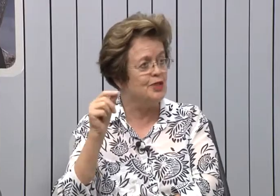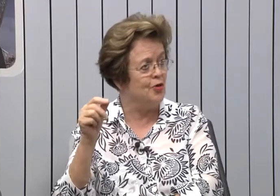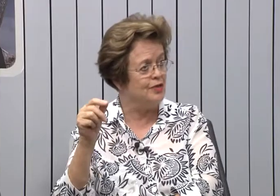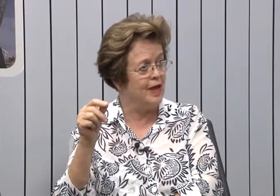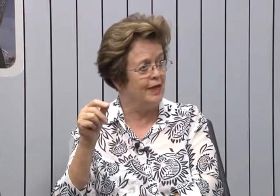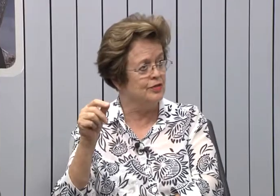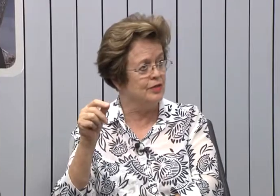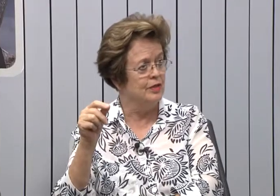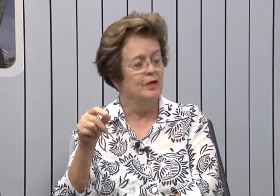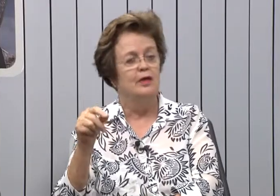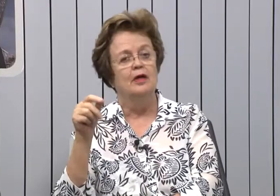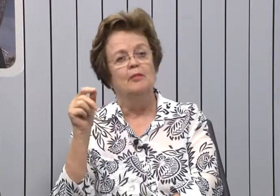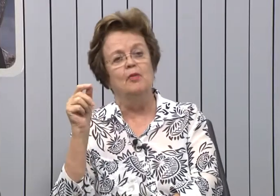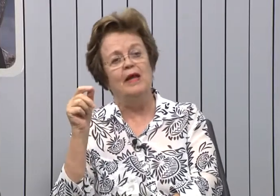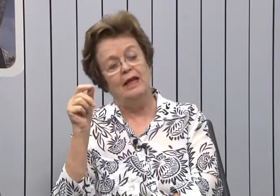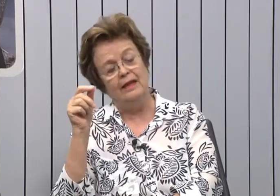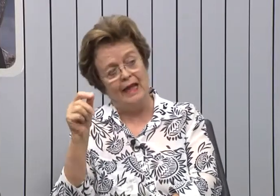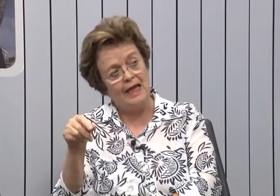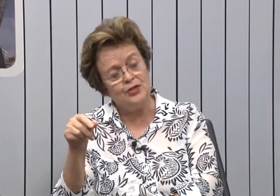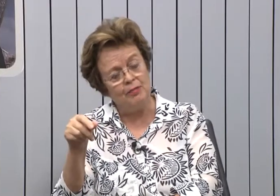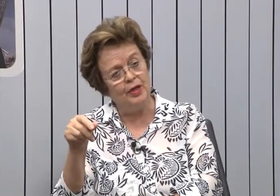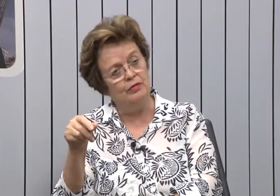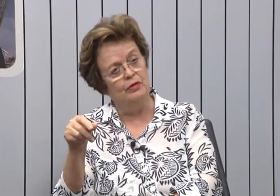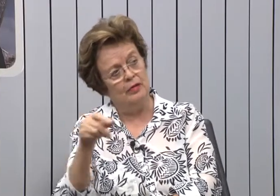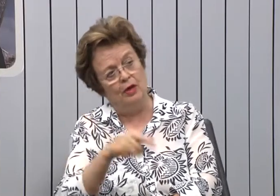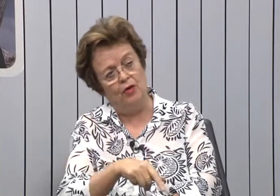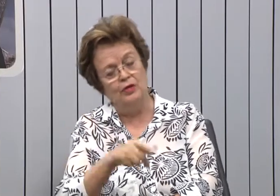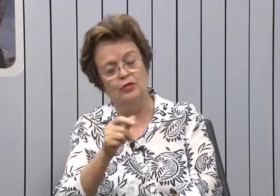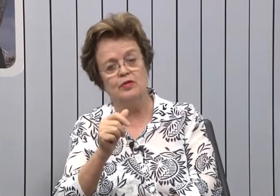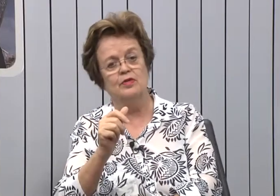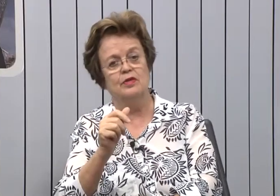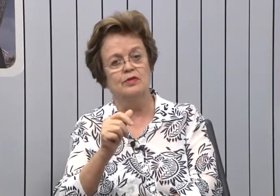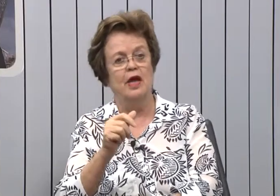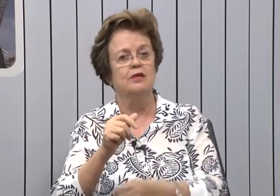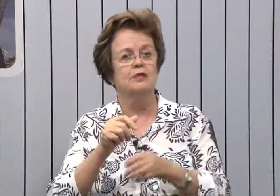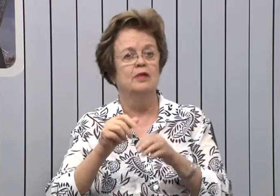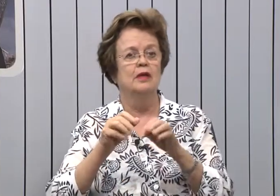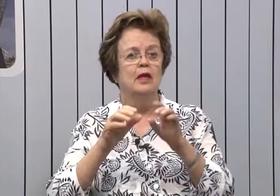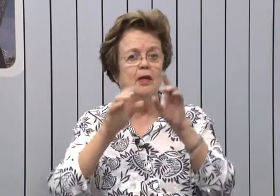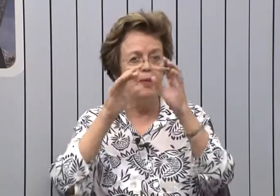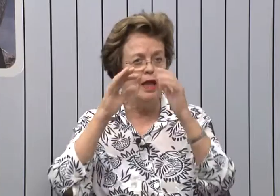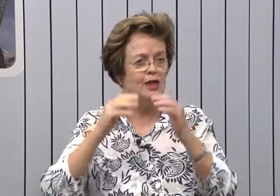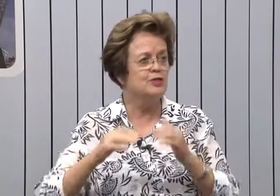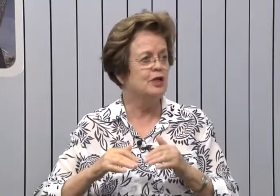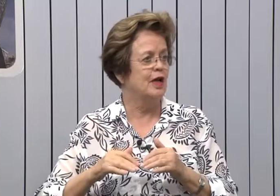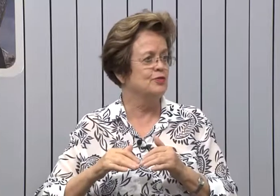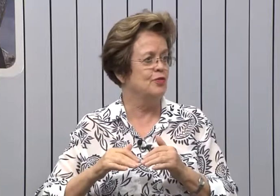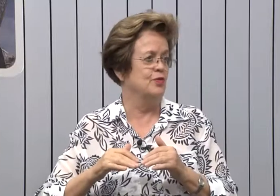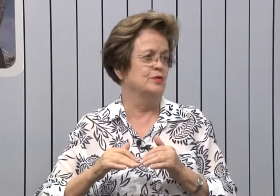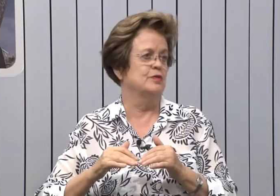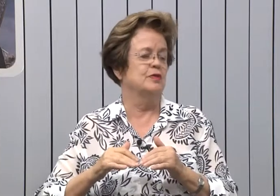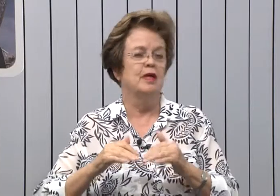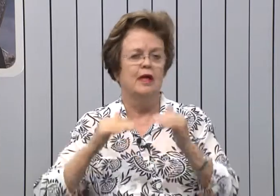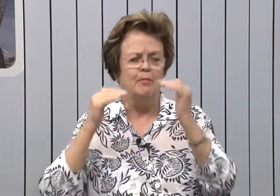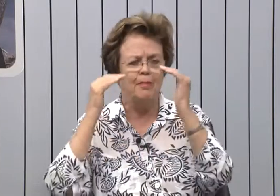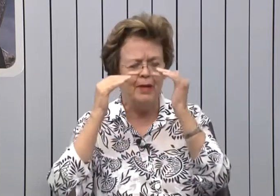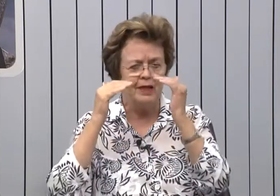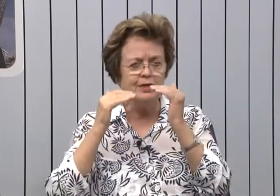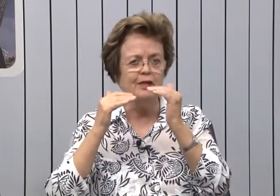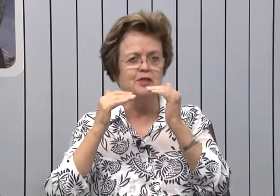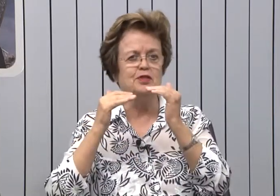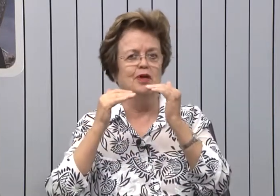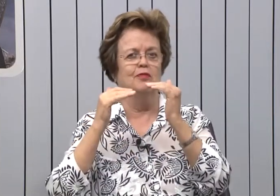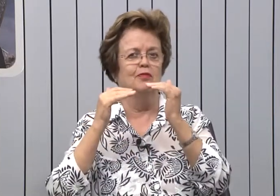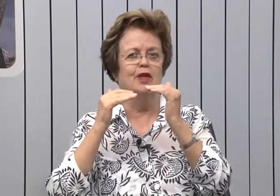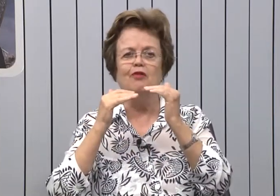consulta 327, publicada em 10 de abril agora de 2017, e preenche lá as coisas. Mas